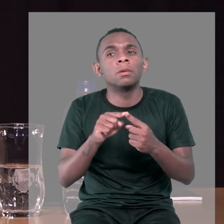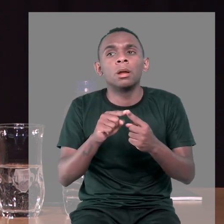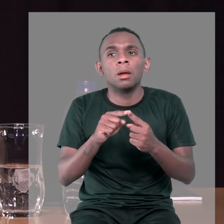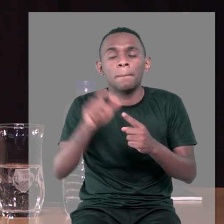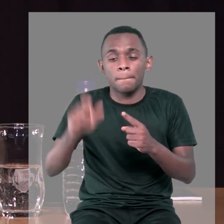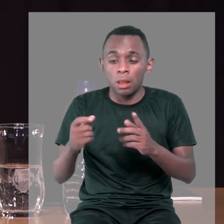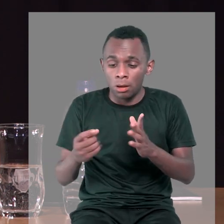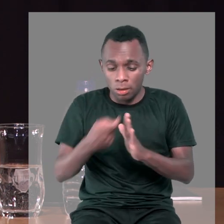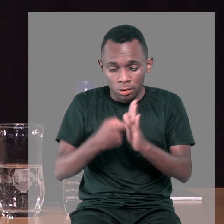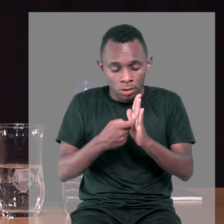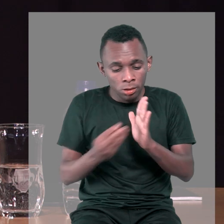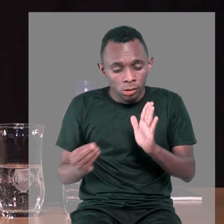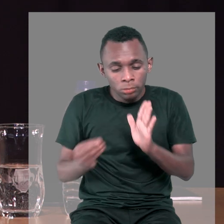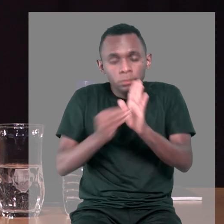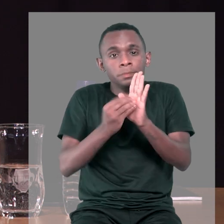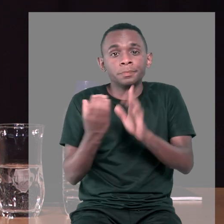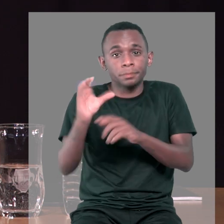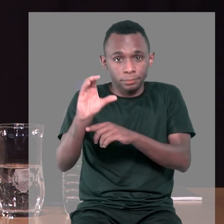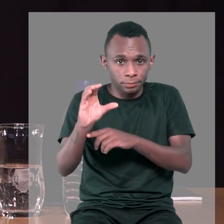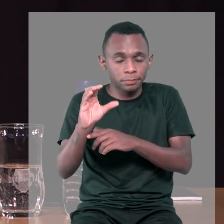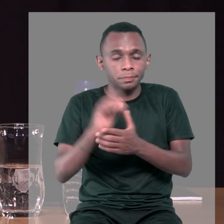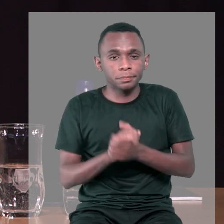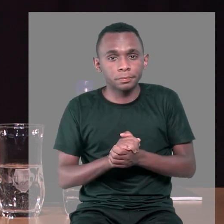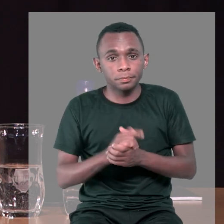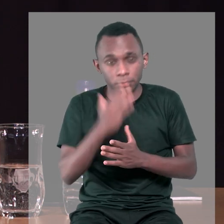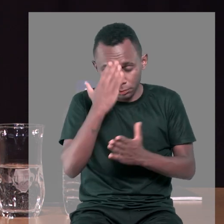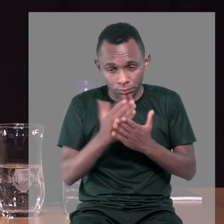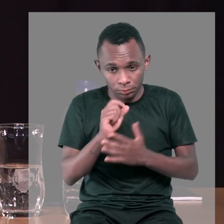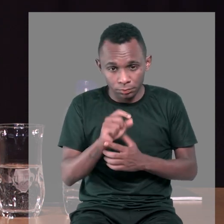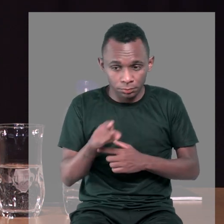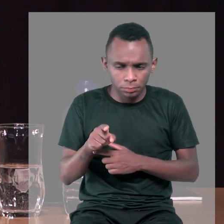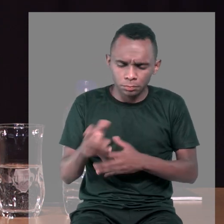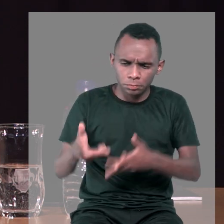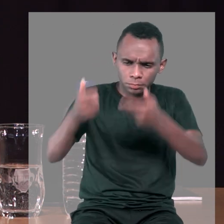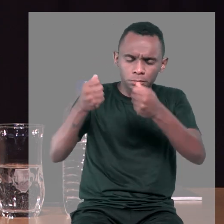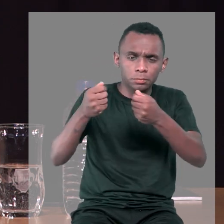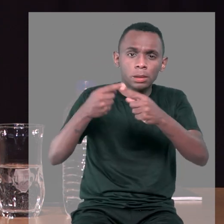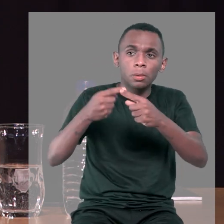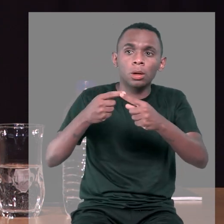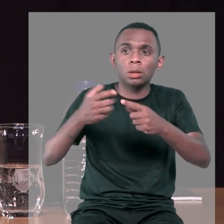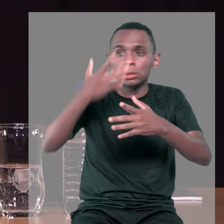não acompanhem a área em todo o desenvolvimento da sua argumentação, eu acho que essas reações extremamente virulentas